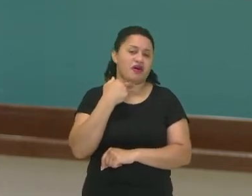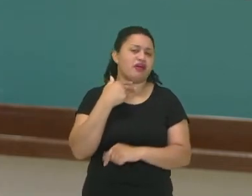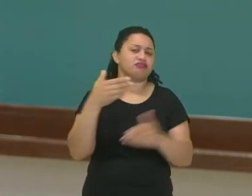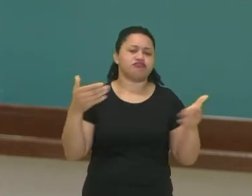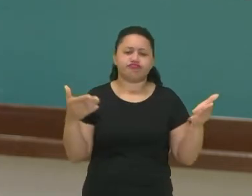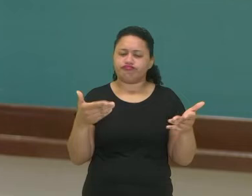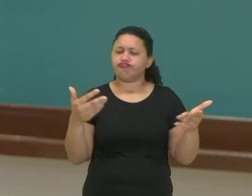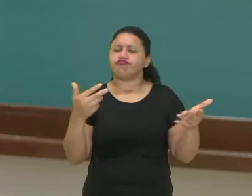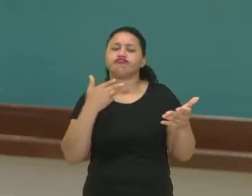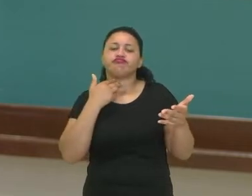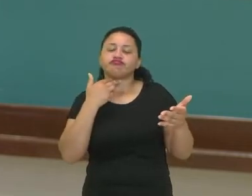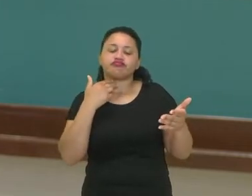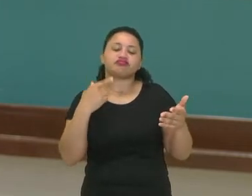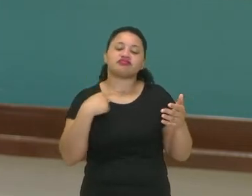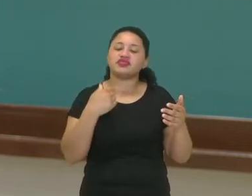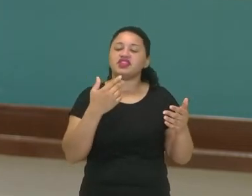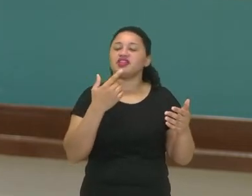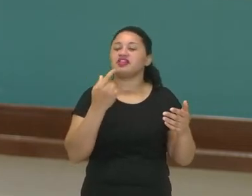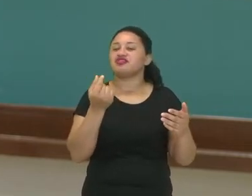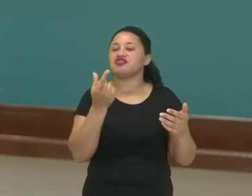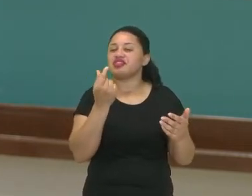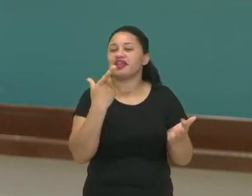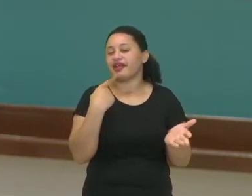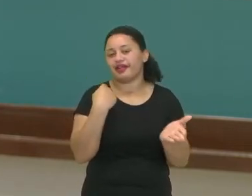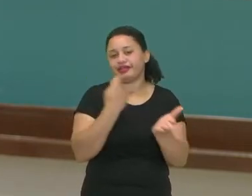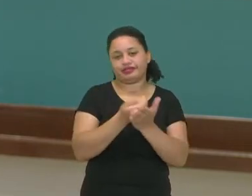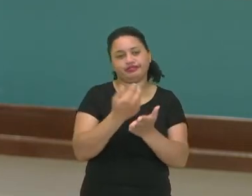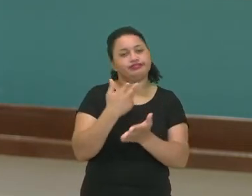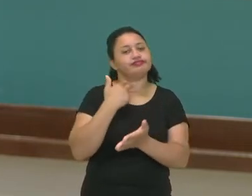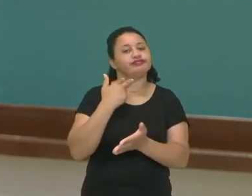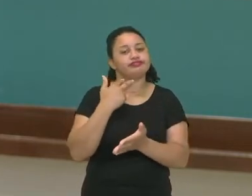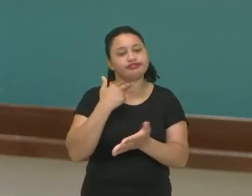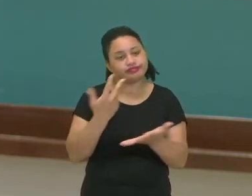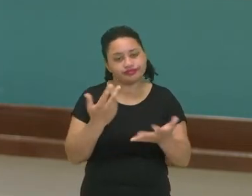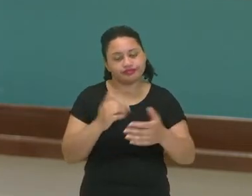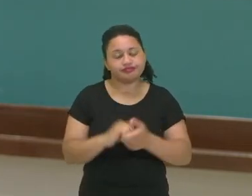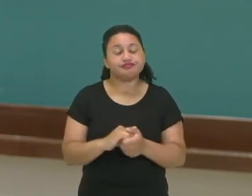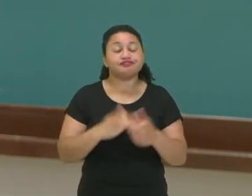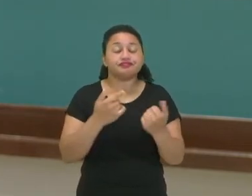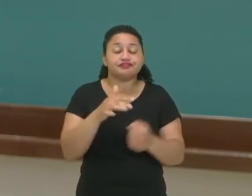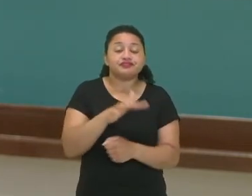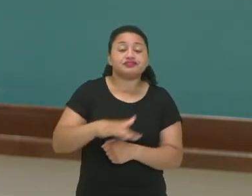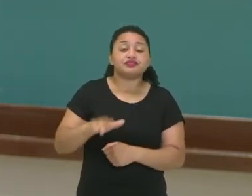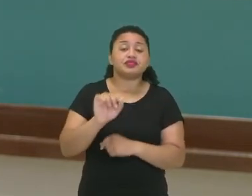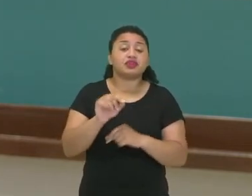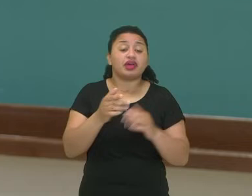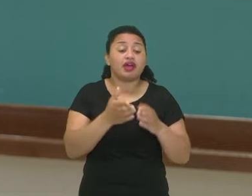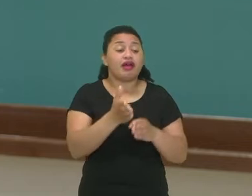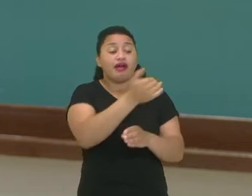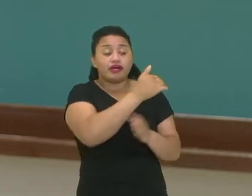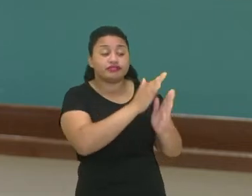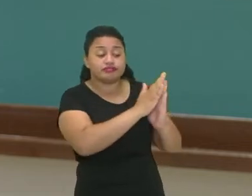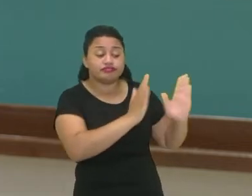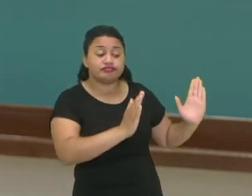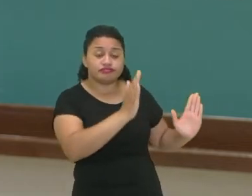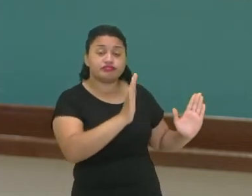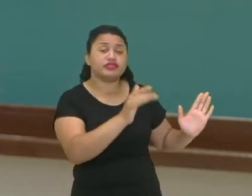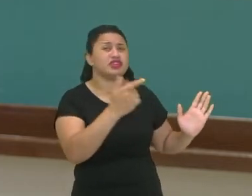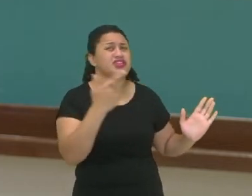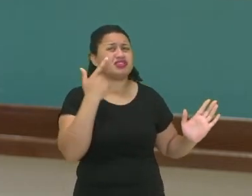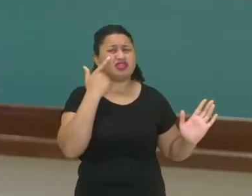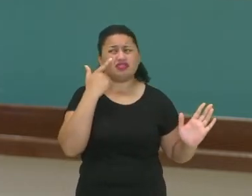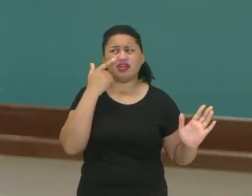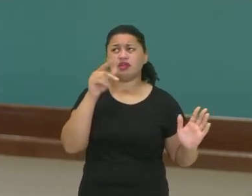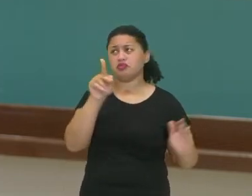vai ter uma aposta, dinheiro envolvido. Então são questões daquele tempo. Então, quando você vê, professor, mas você